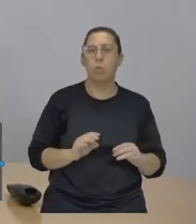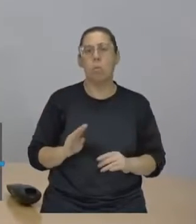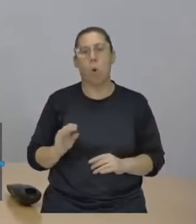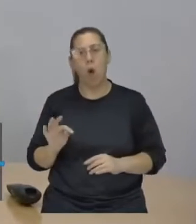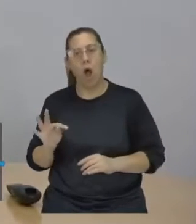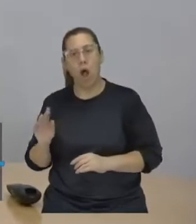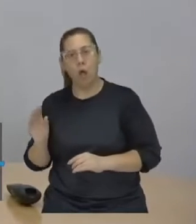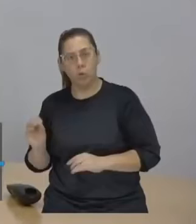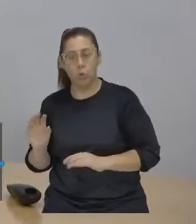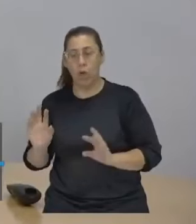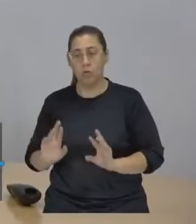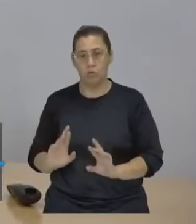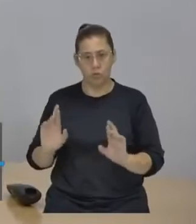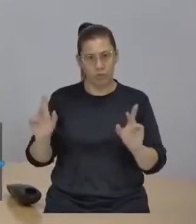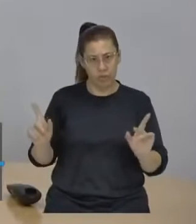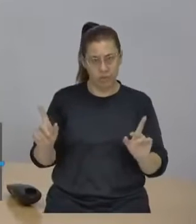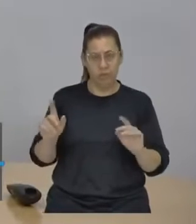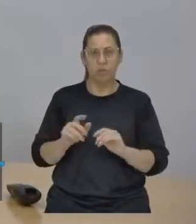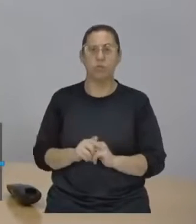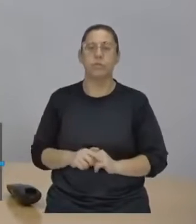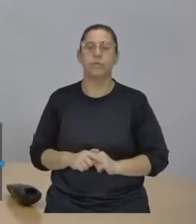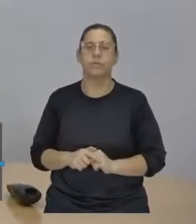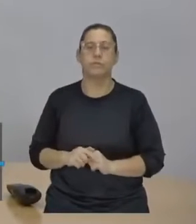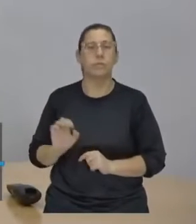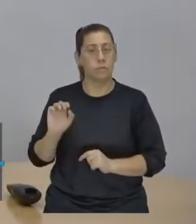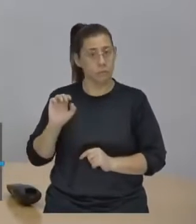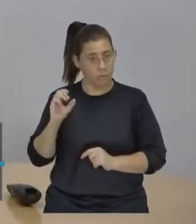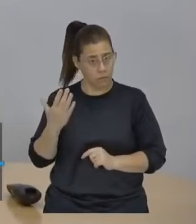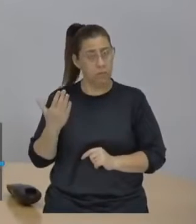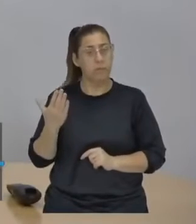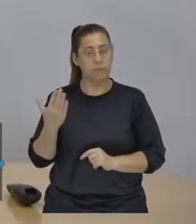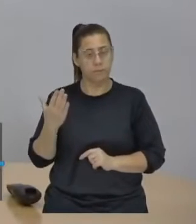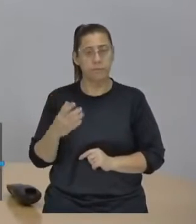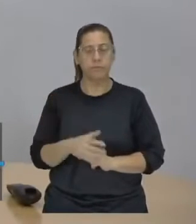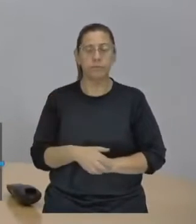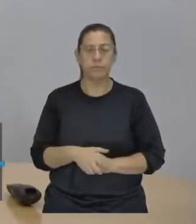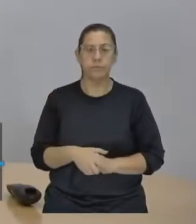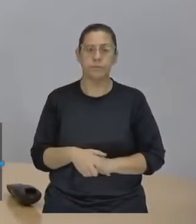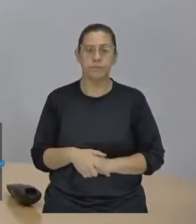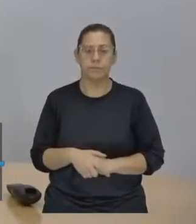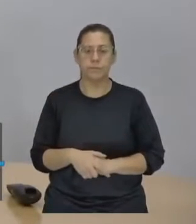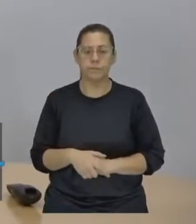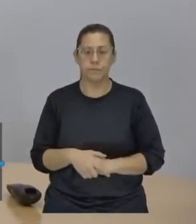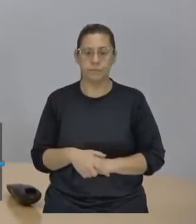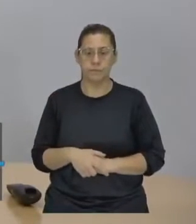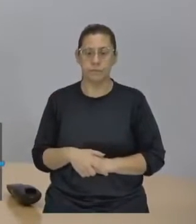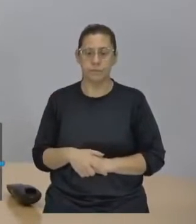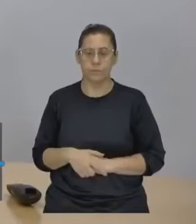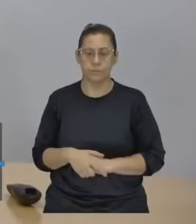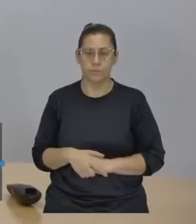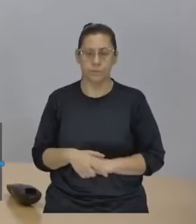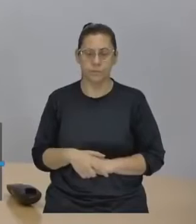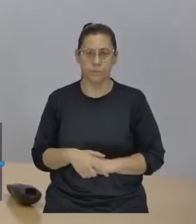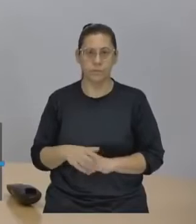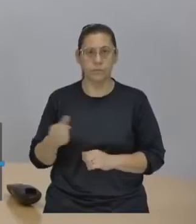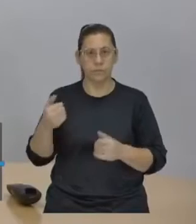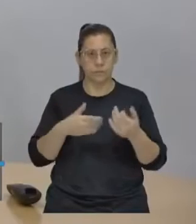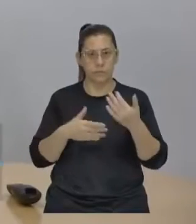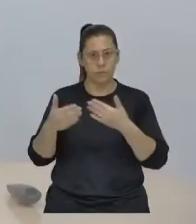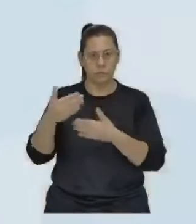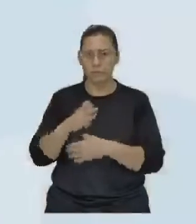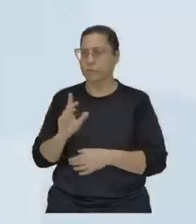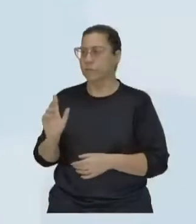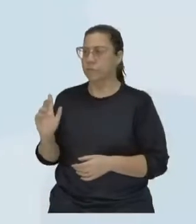é essa associação de fato e boato, é associação de fato ao acontecimento, tá bom? Então, vamos lá. O próximo slide